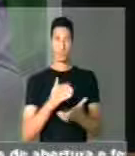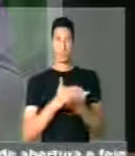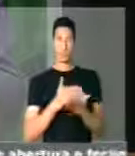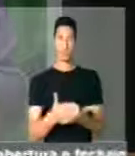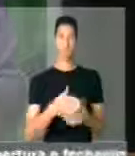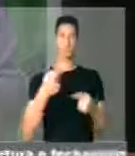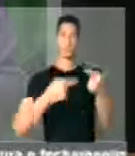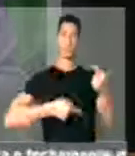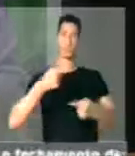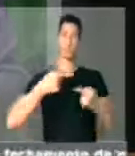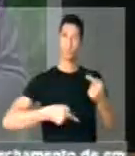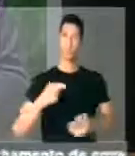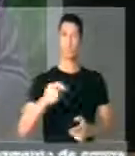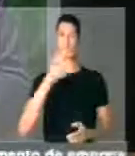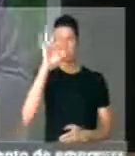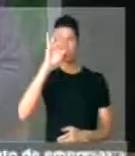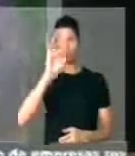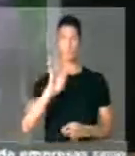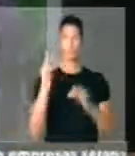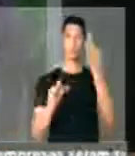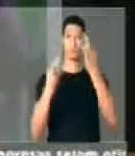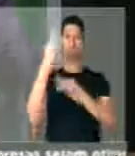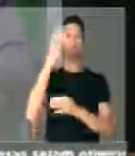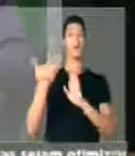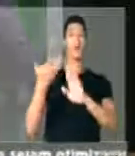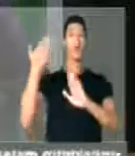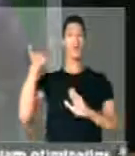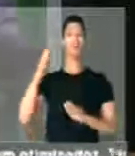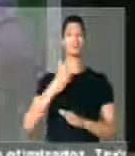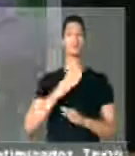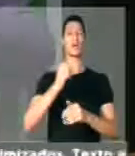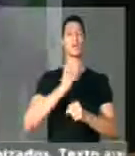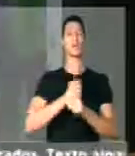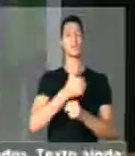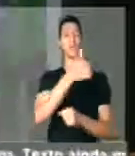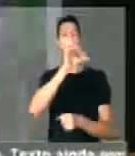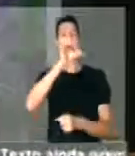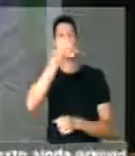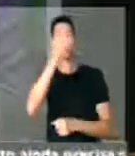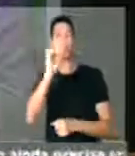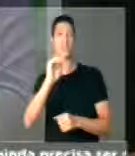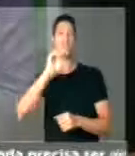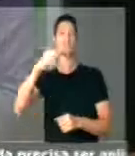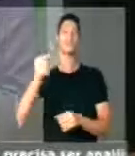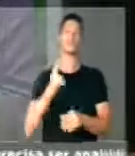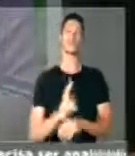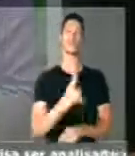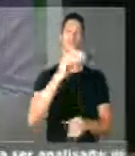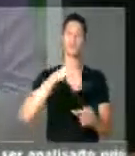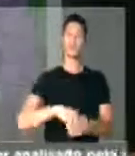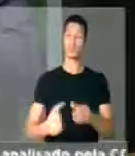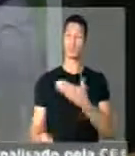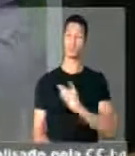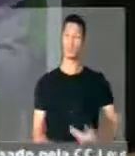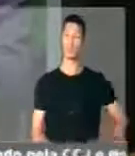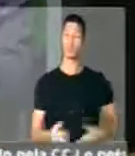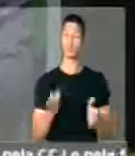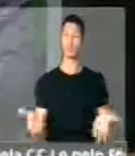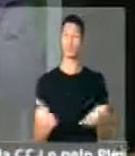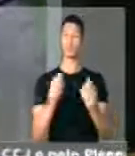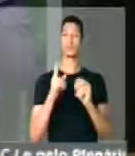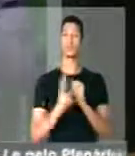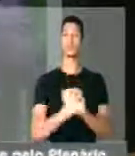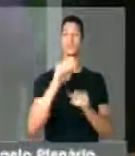início de uma política de ciência e tecnologia, lá atrás, já nos anos 60, depois continuada no seu governo e,